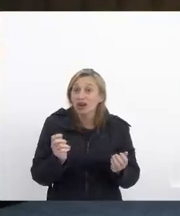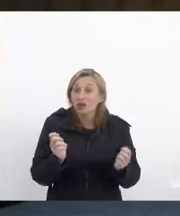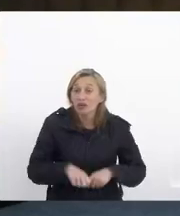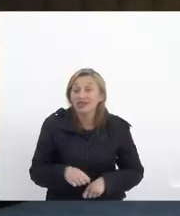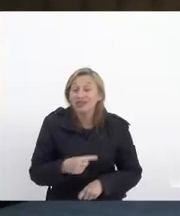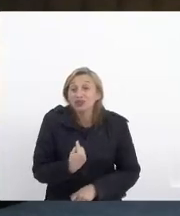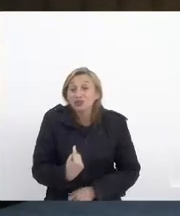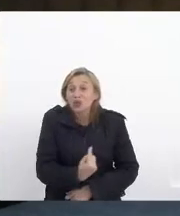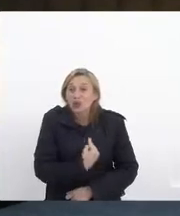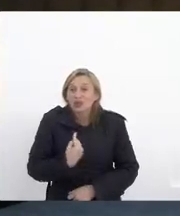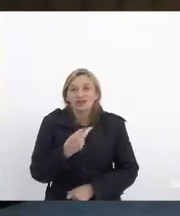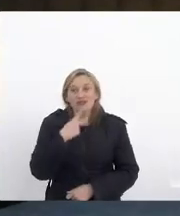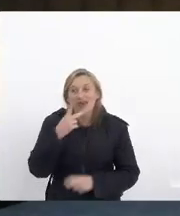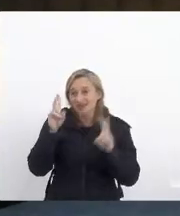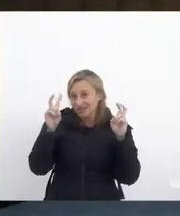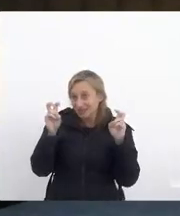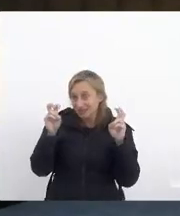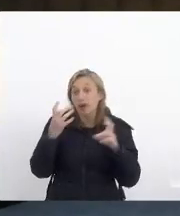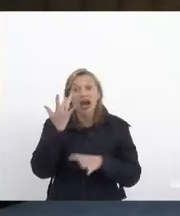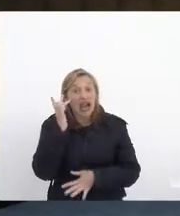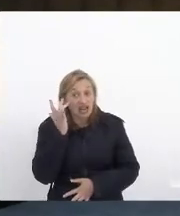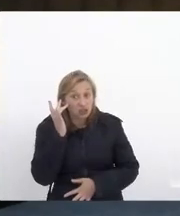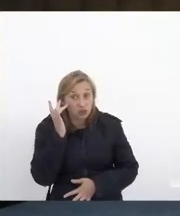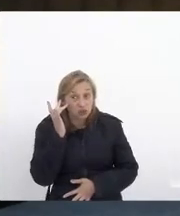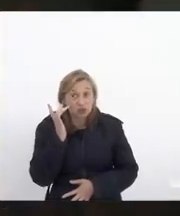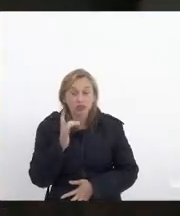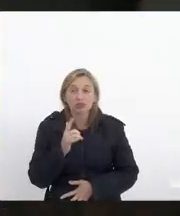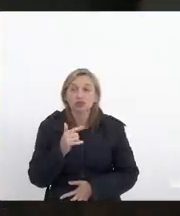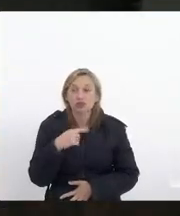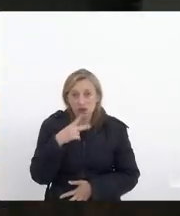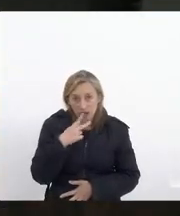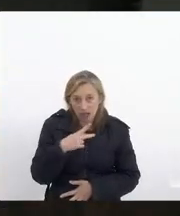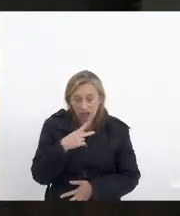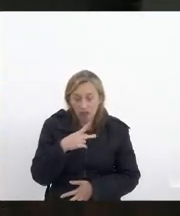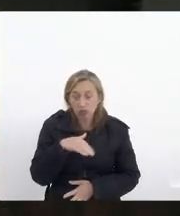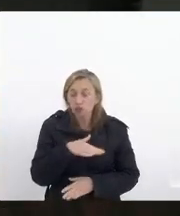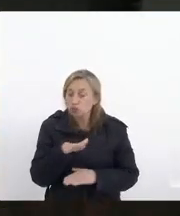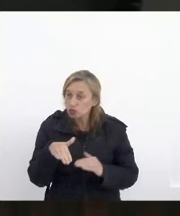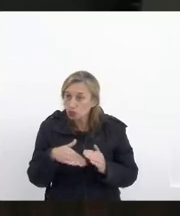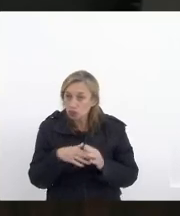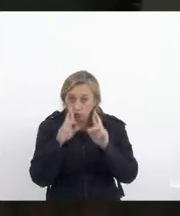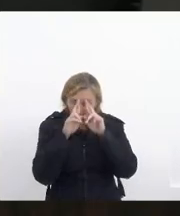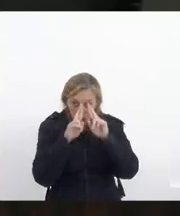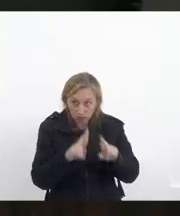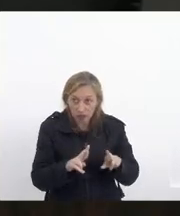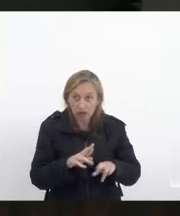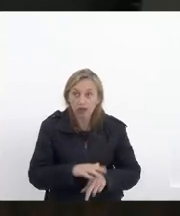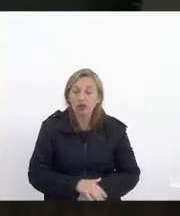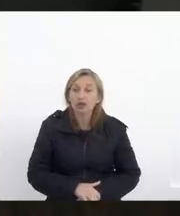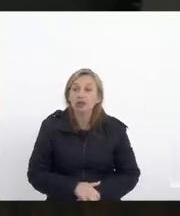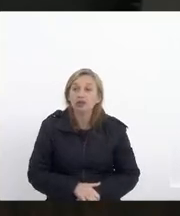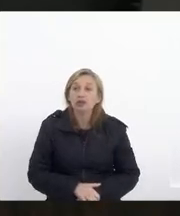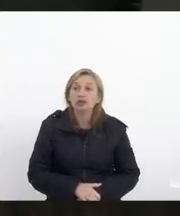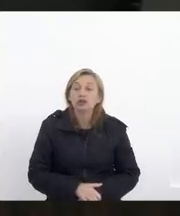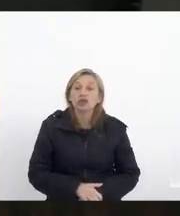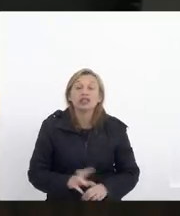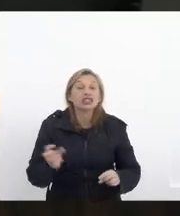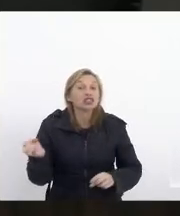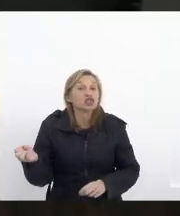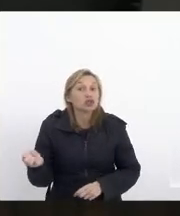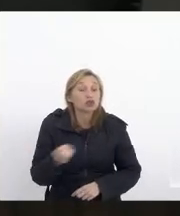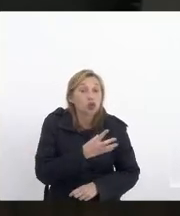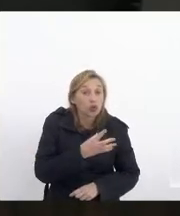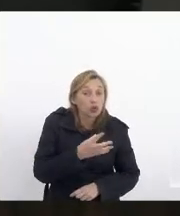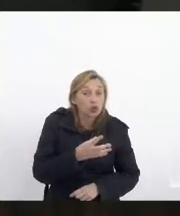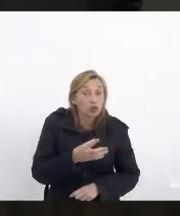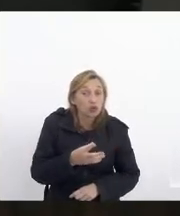nossa tratar esse tema. Acho, e eu vou falar isso com todo profundo respeito, que este novo